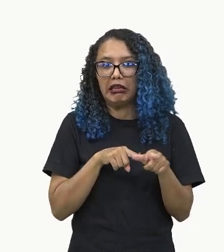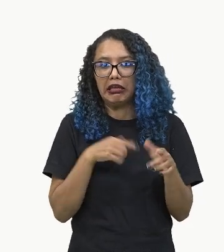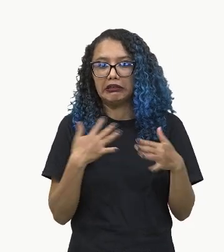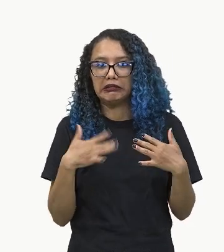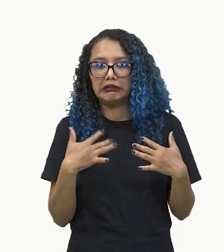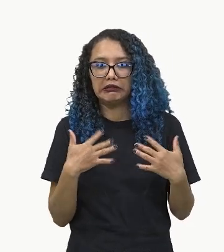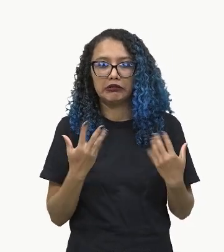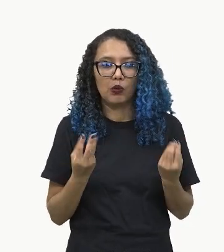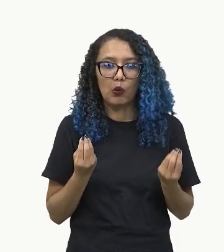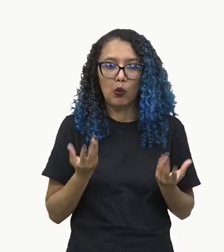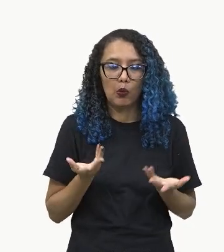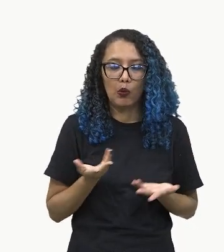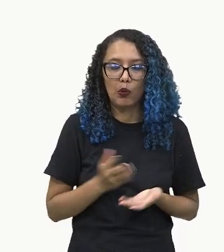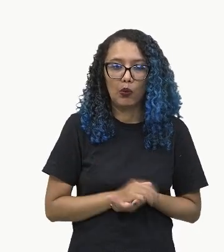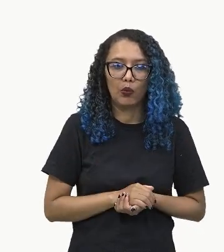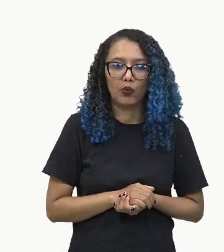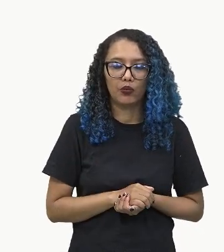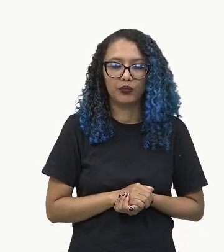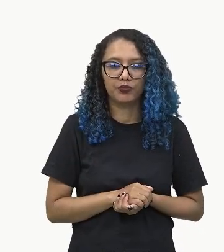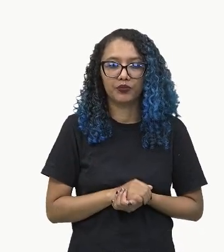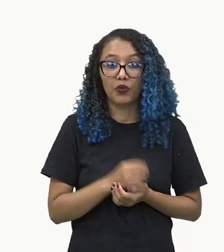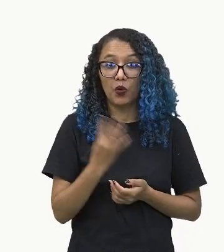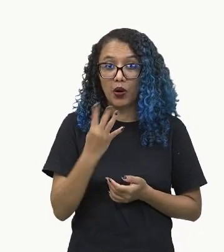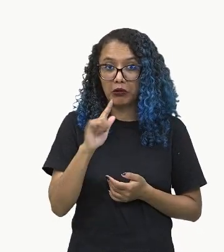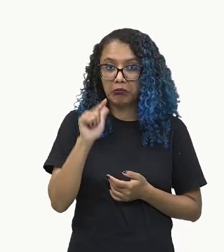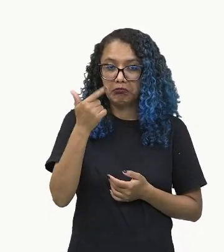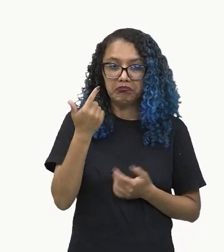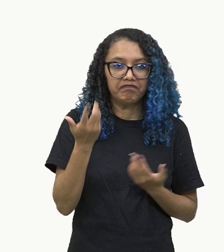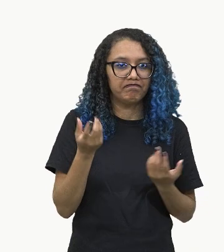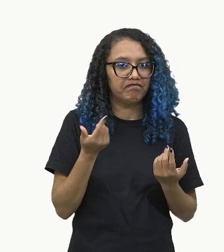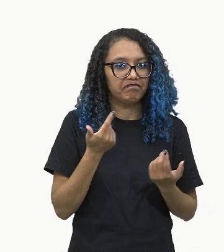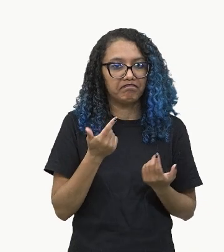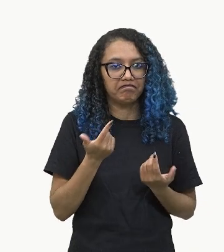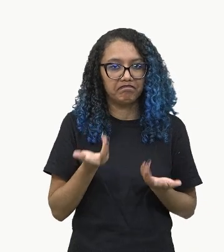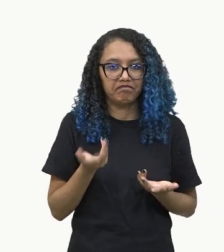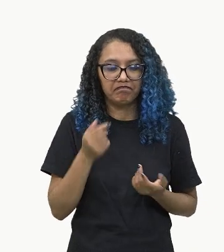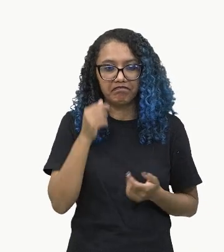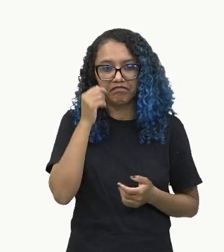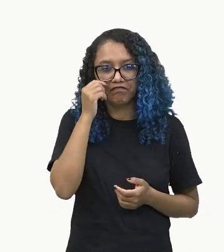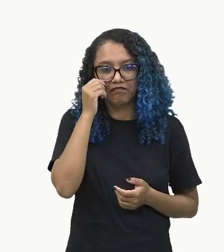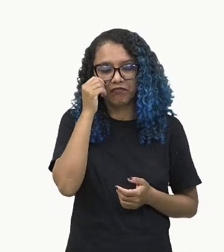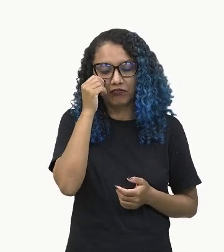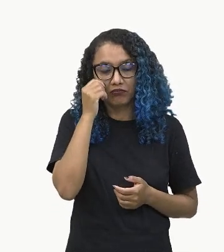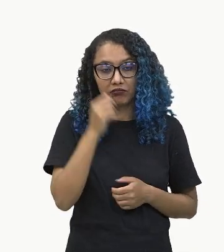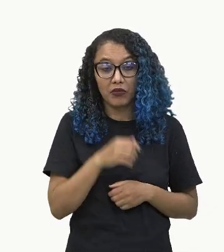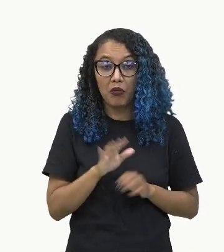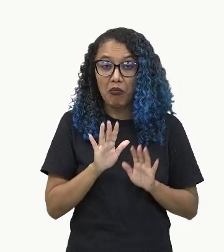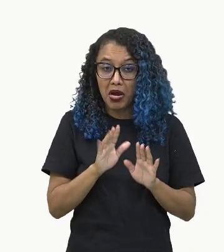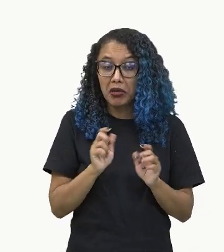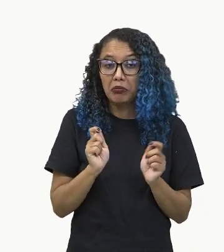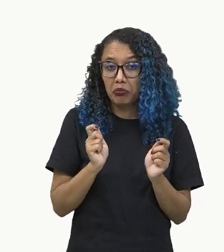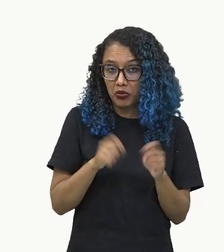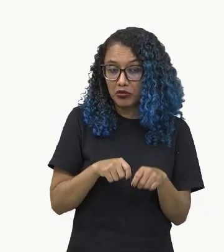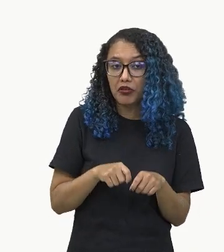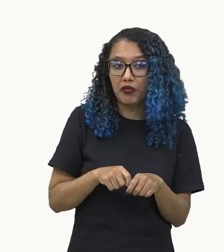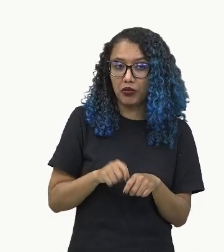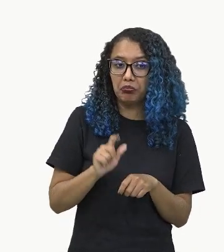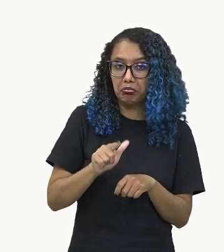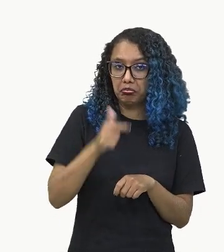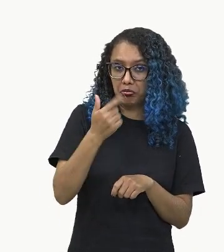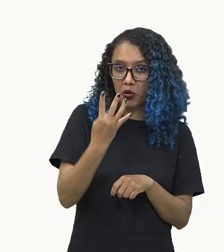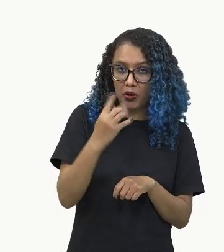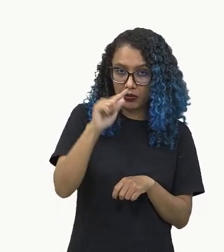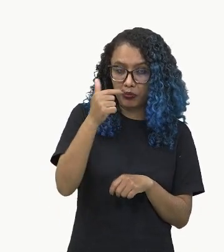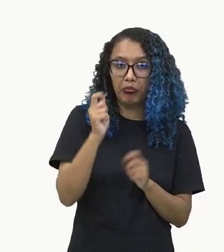E agora, que o 4 não está elevado ao quadrado? Não está, mas pode estar. Qual é o número que é elevado